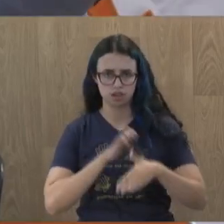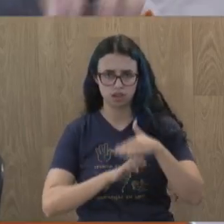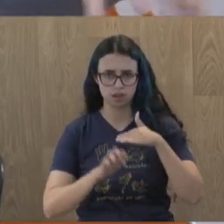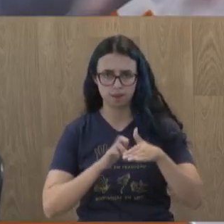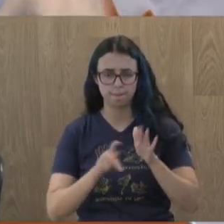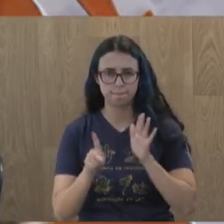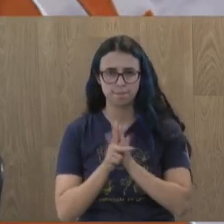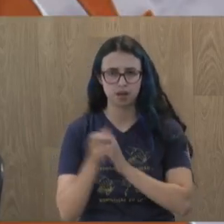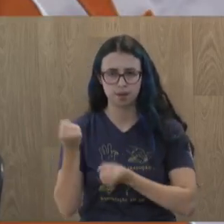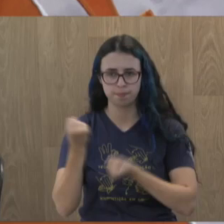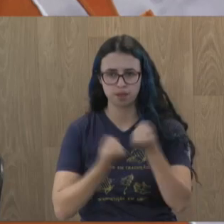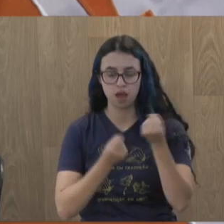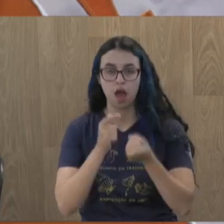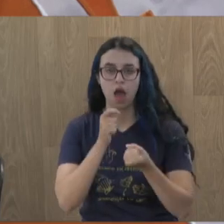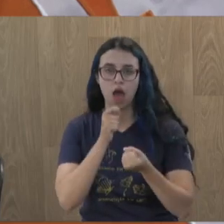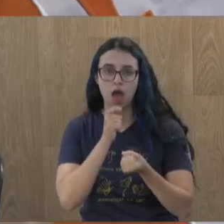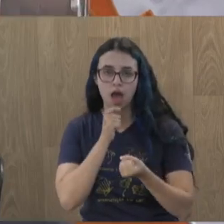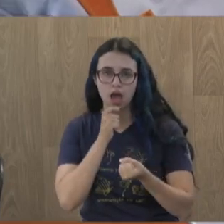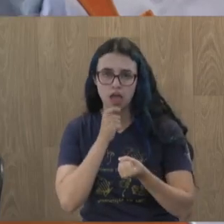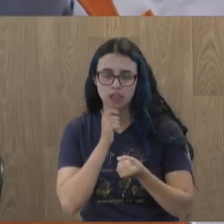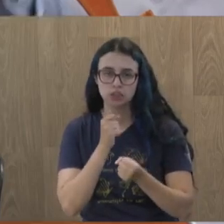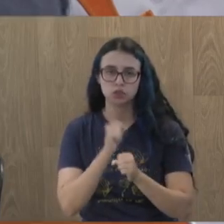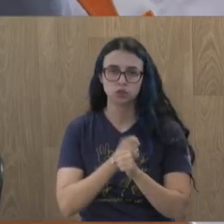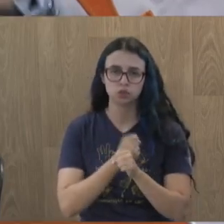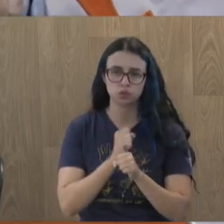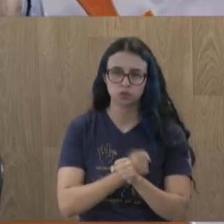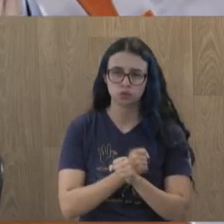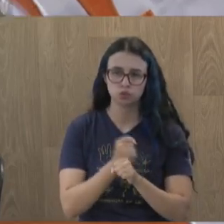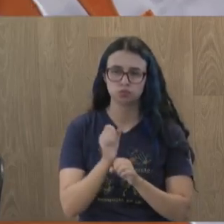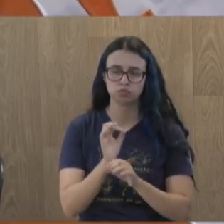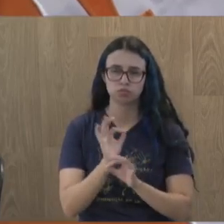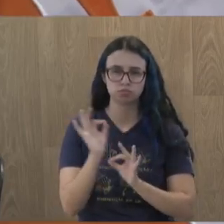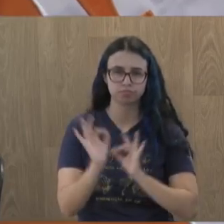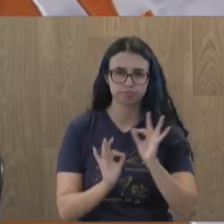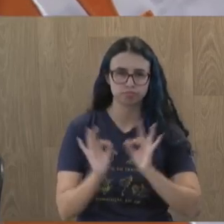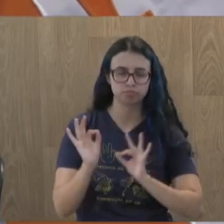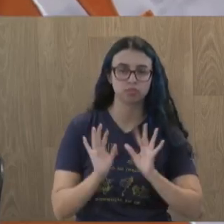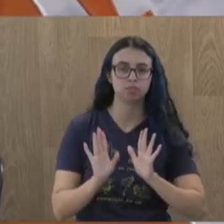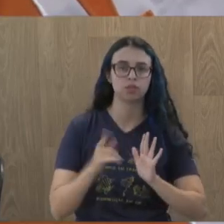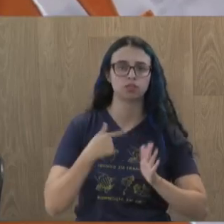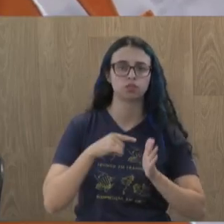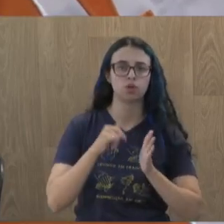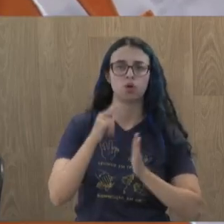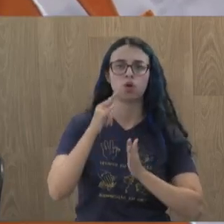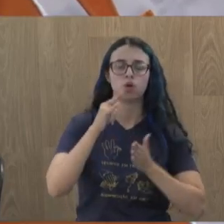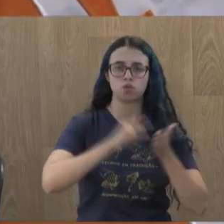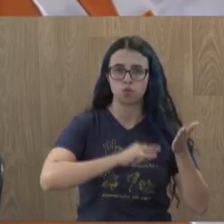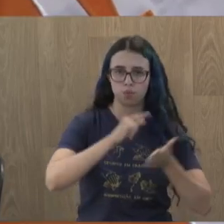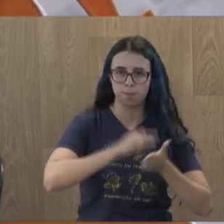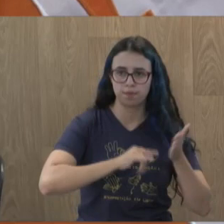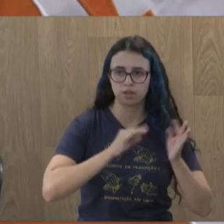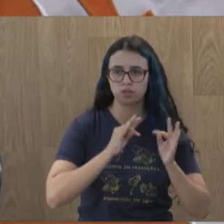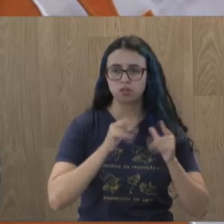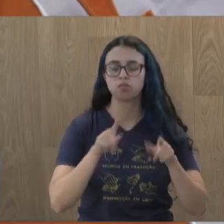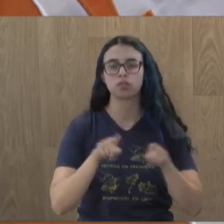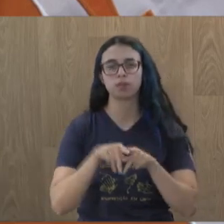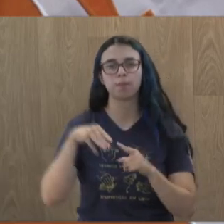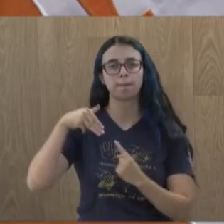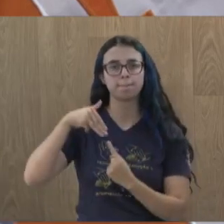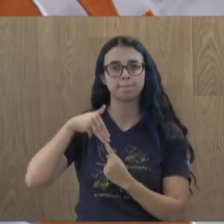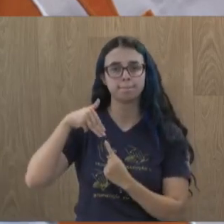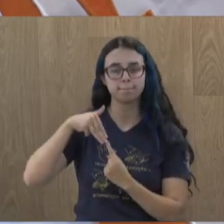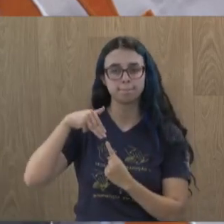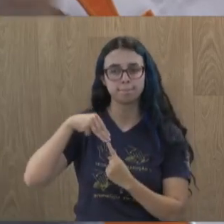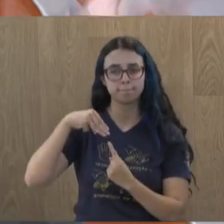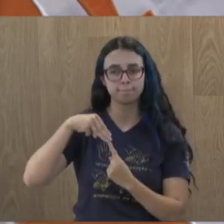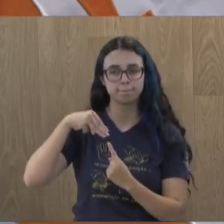está chumbando lá. Mas ela está catalogando, oficializando, inclusive o McDonald's, né? Que um vereador que